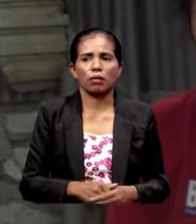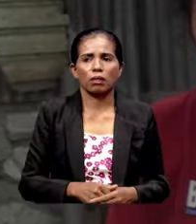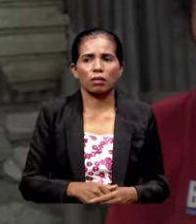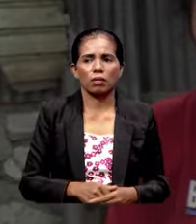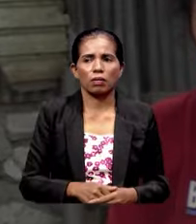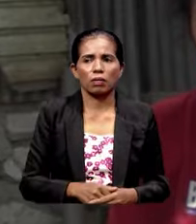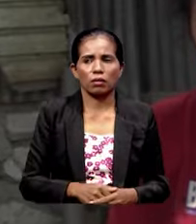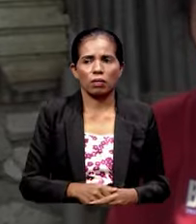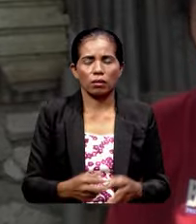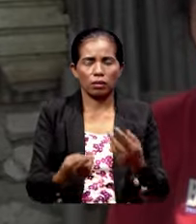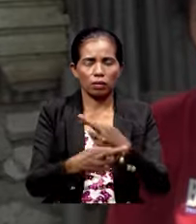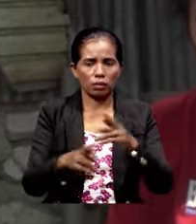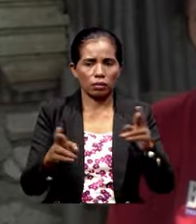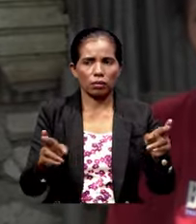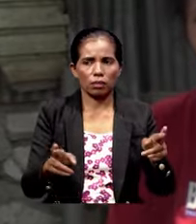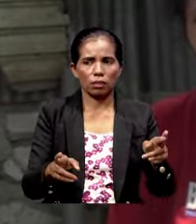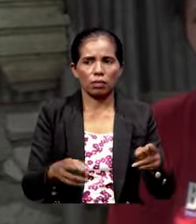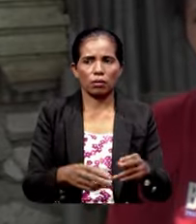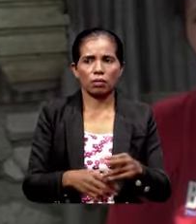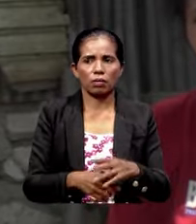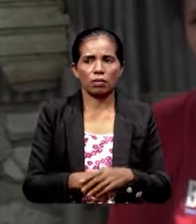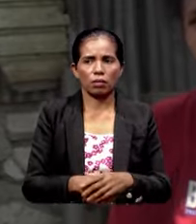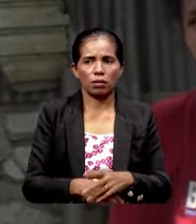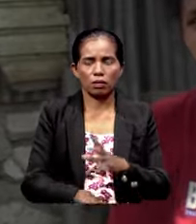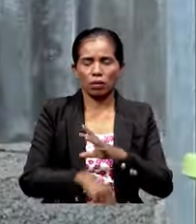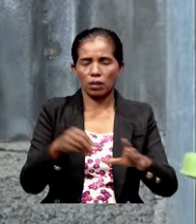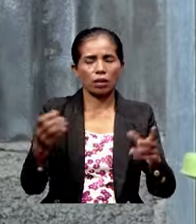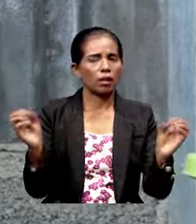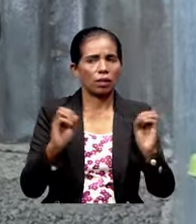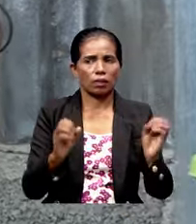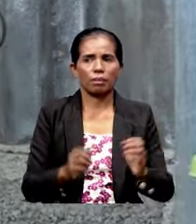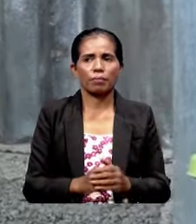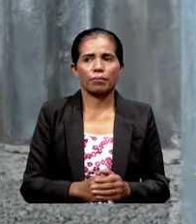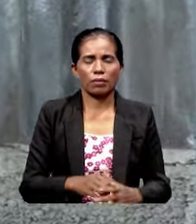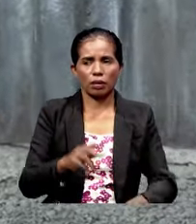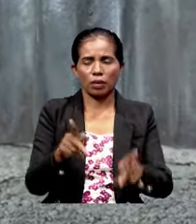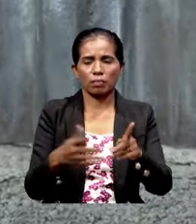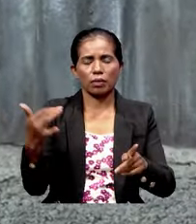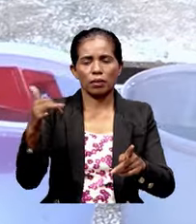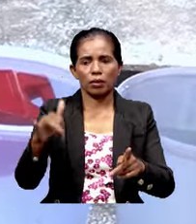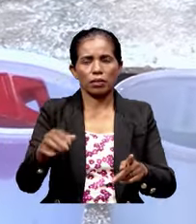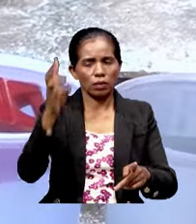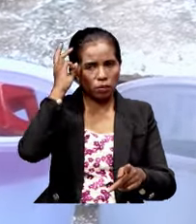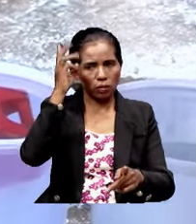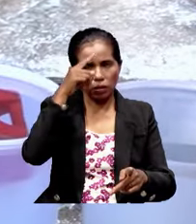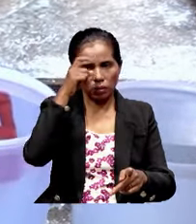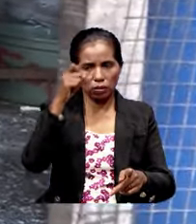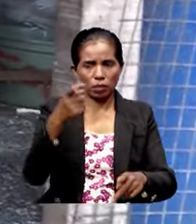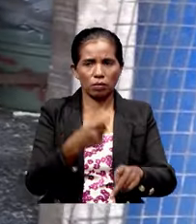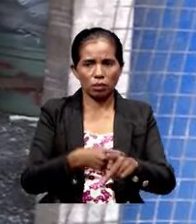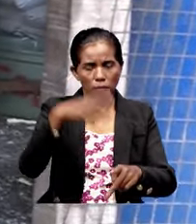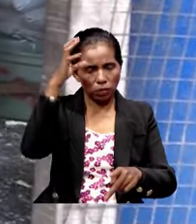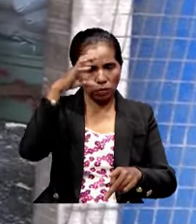inform po resultado si Siram sai do Nicolai. Além de ne comunidade Siramos preocupa, também é tempo